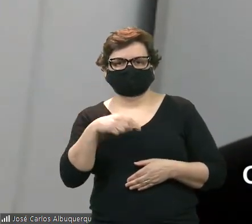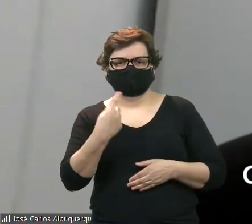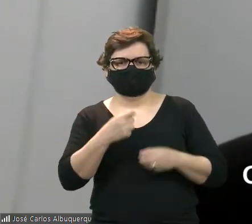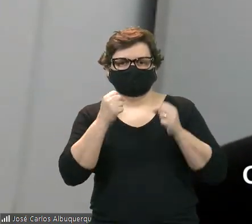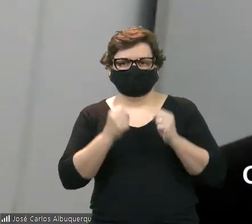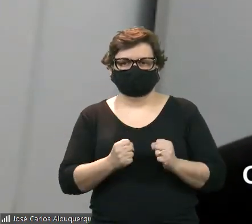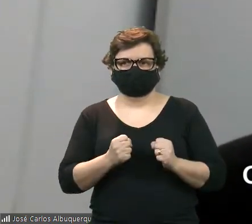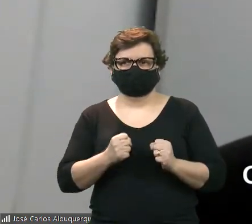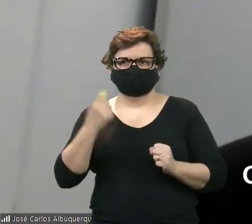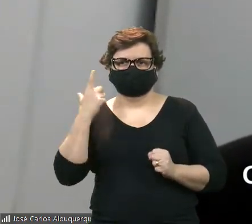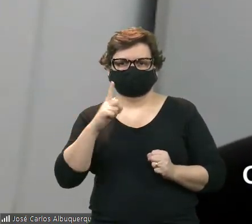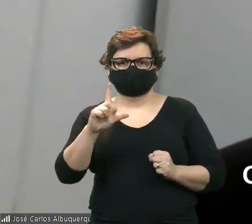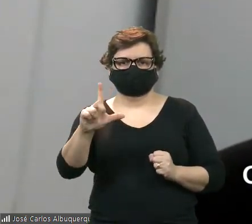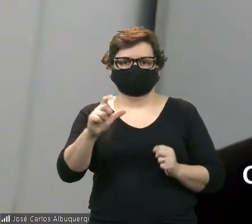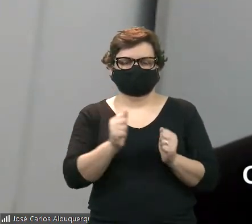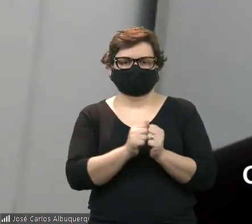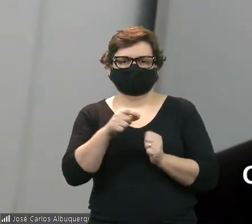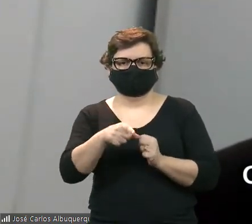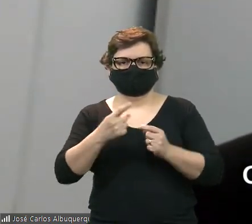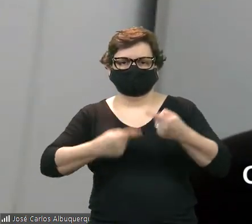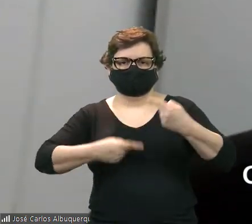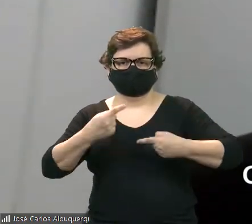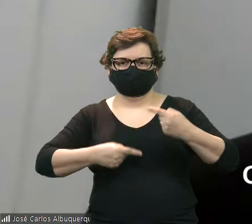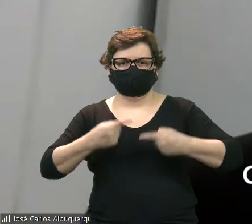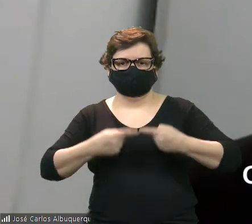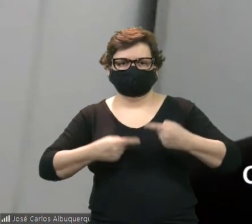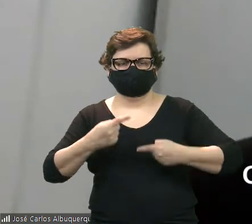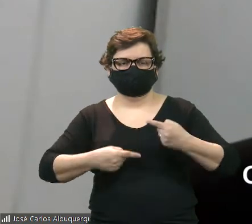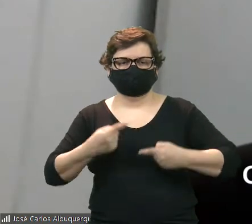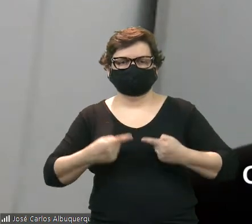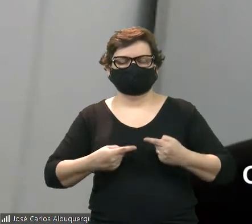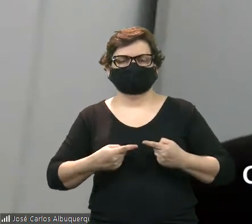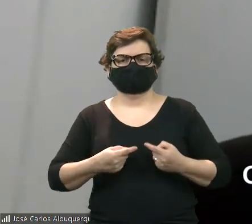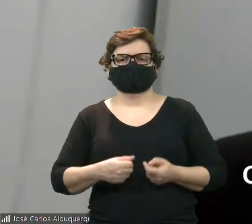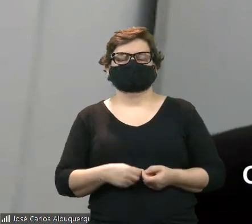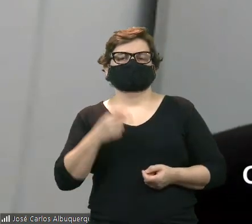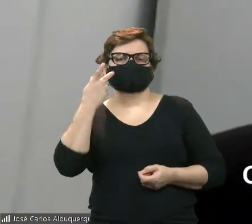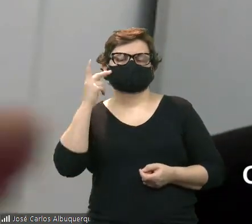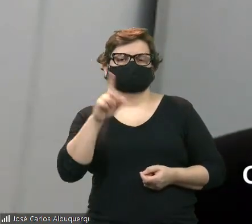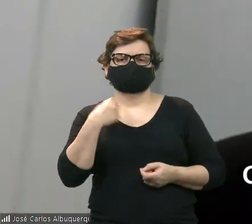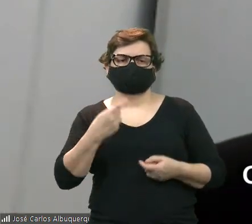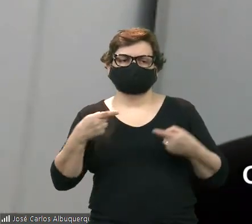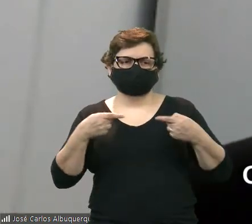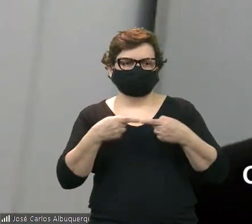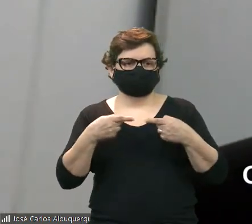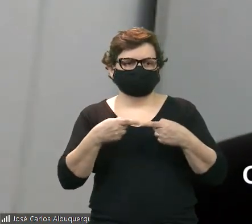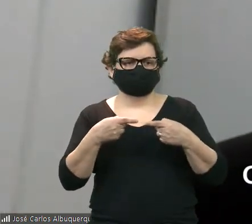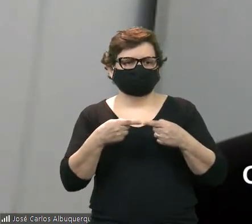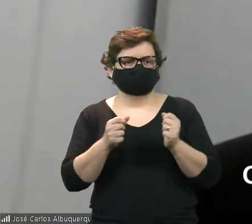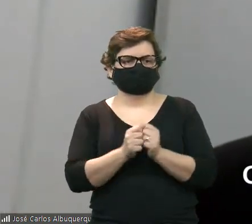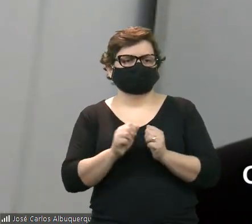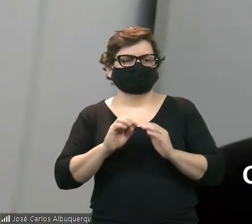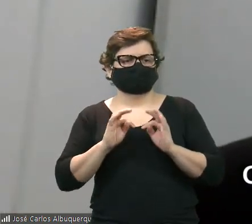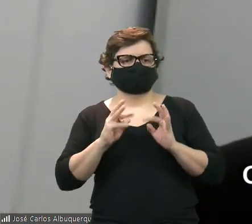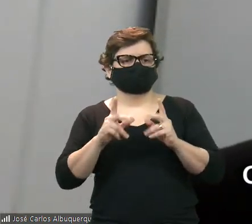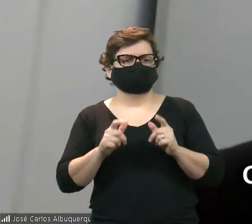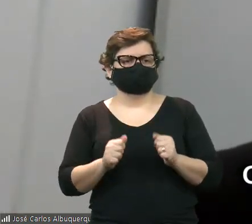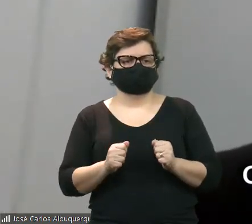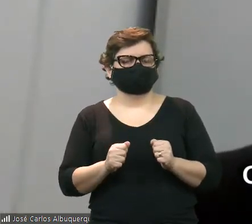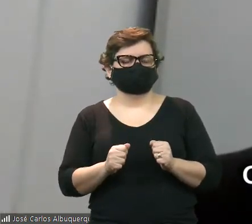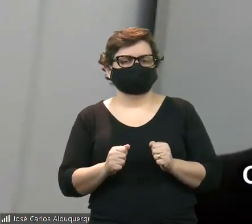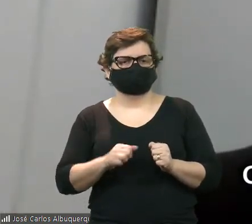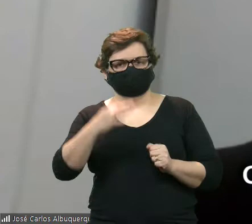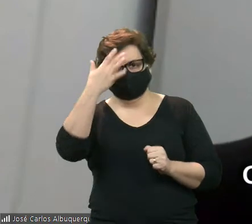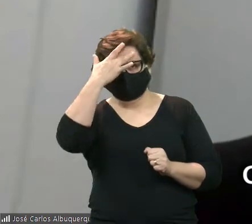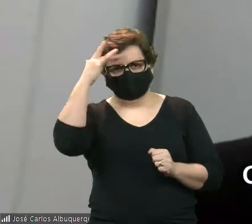possamos continuar com essa discussão, buscar aí esse entendimento aí com todos envolvidos no projeto, para que a